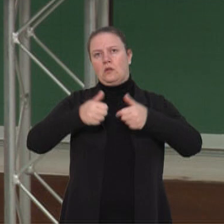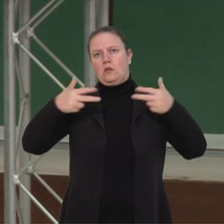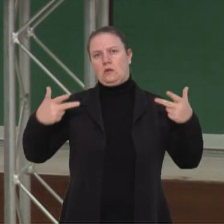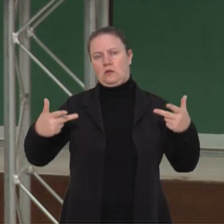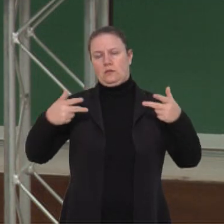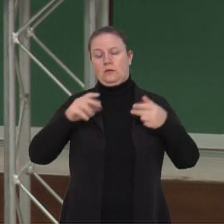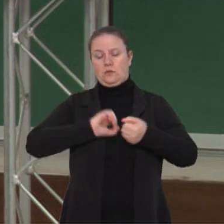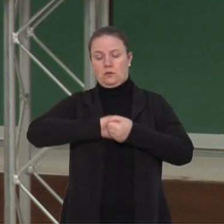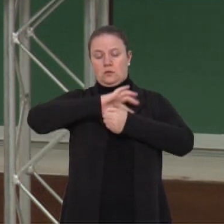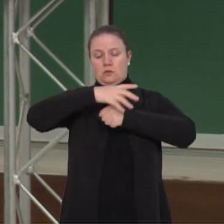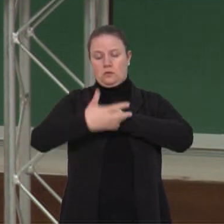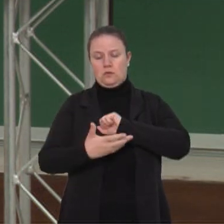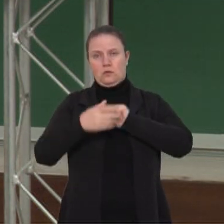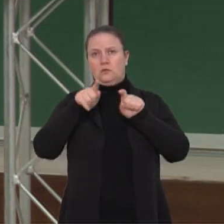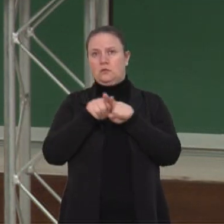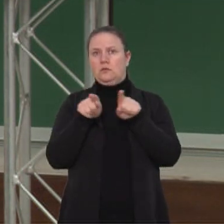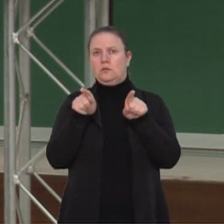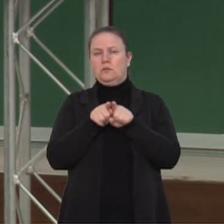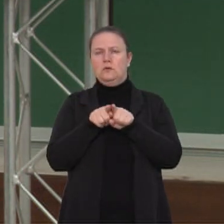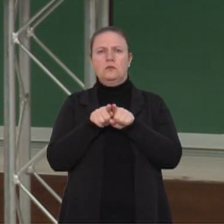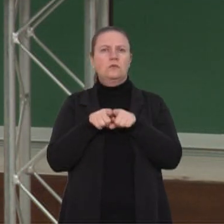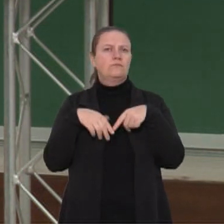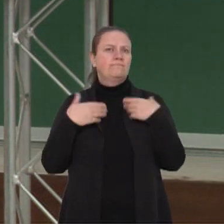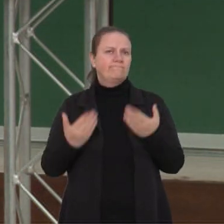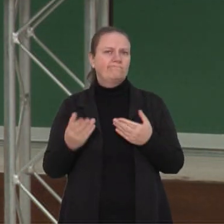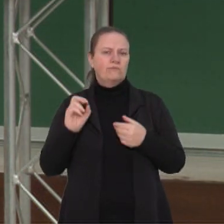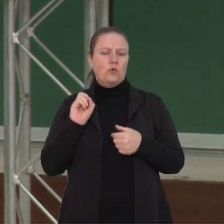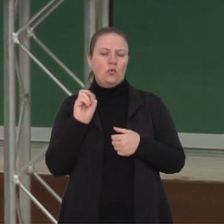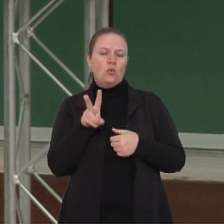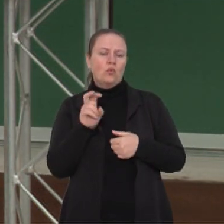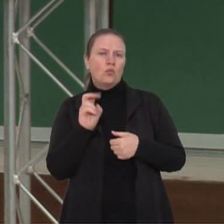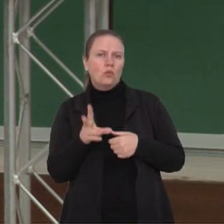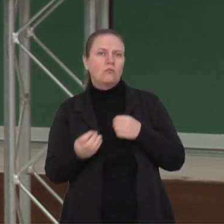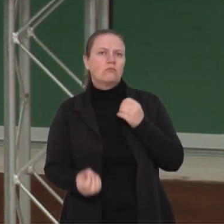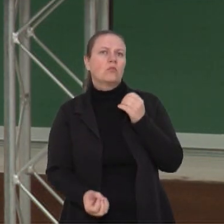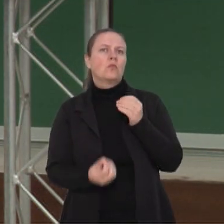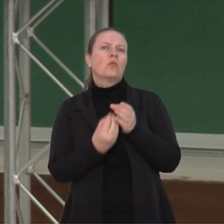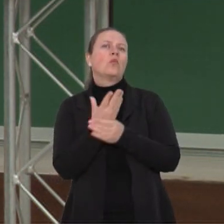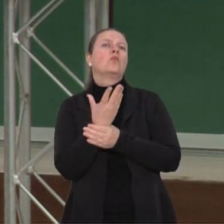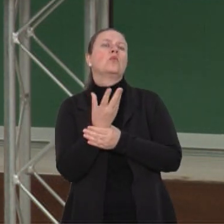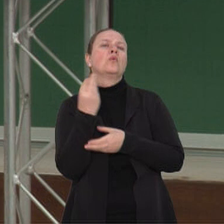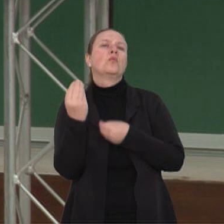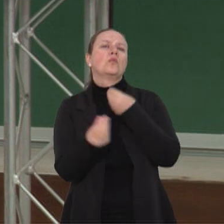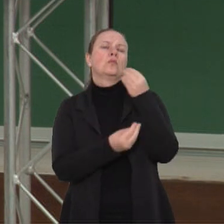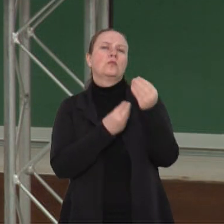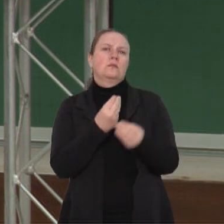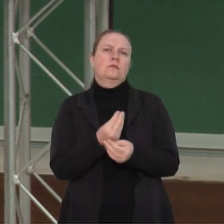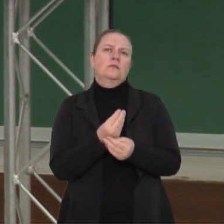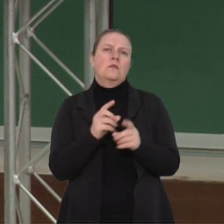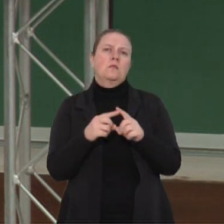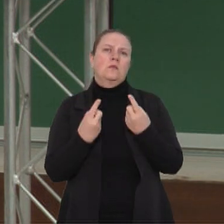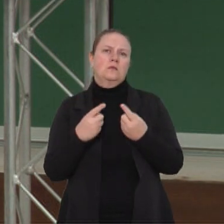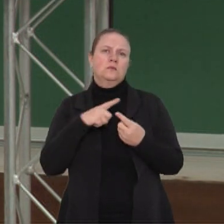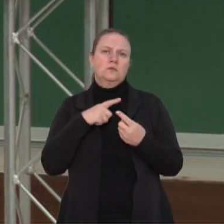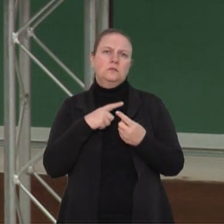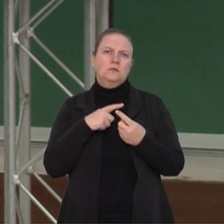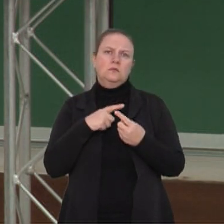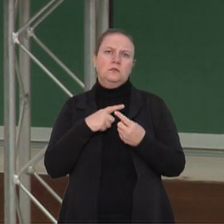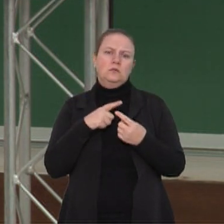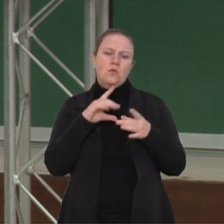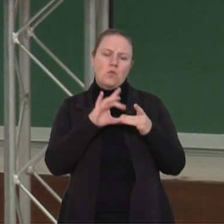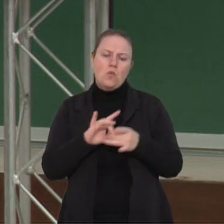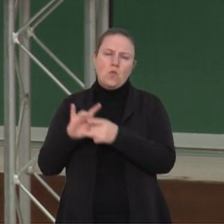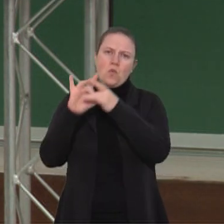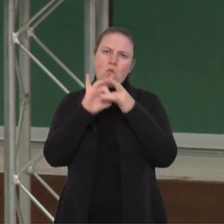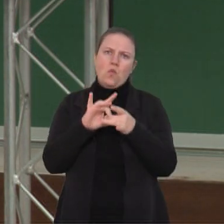o Covid-19, ele é um vírus que surgiu, mas ele pertence a uma família que era bem conhecida,